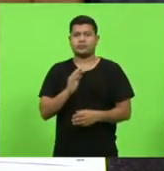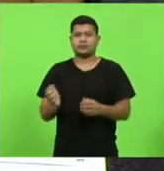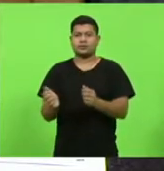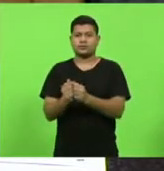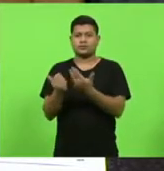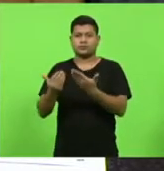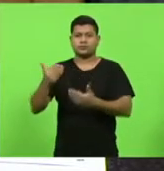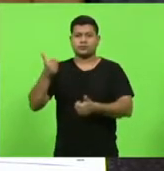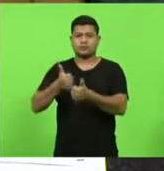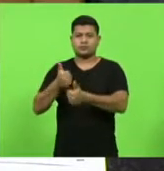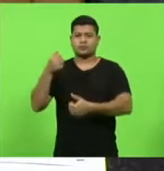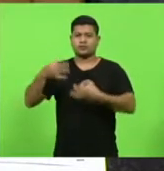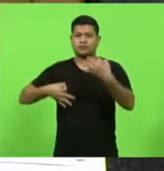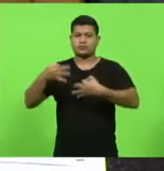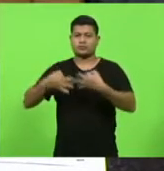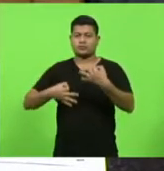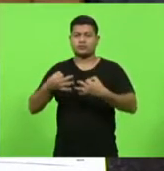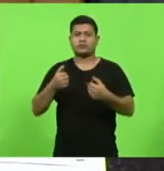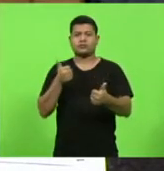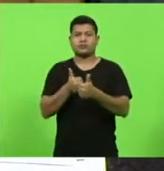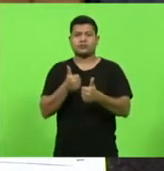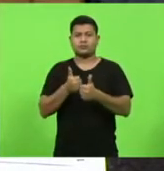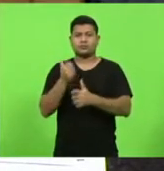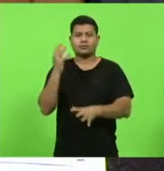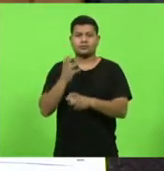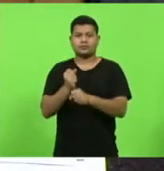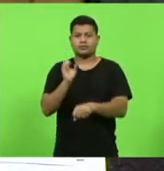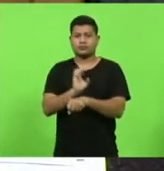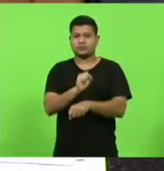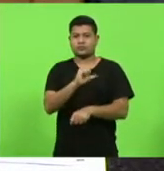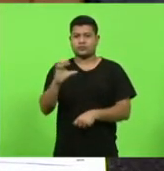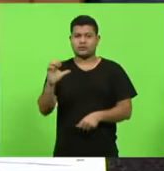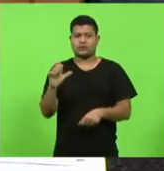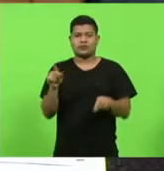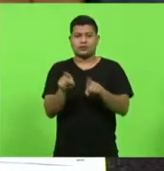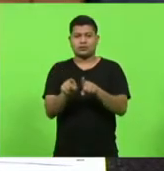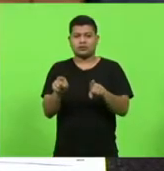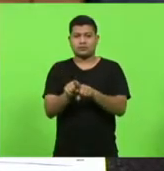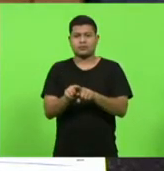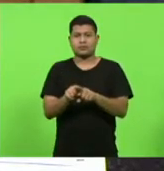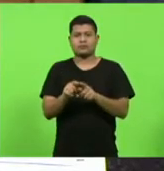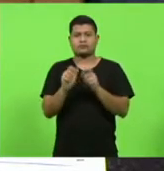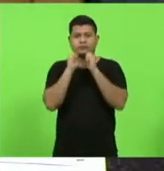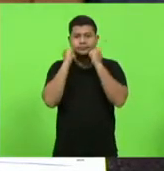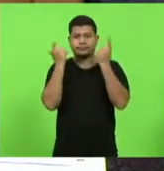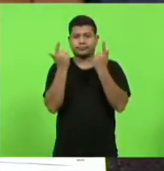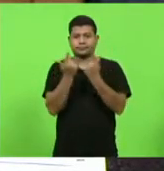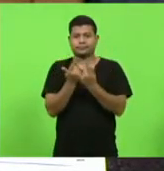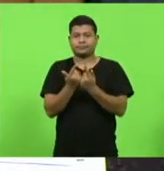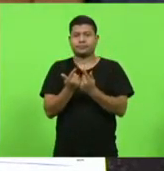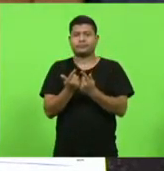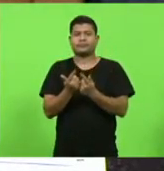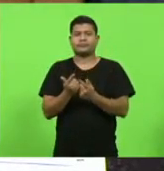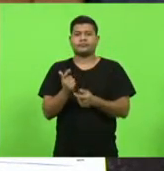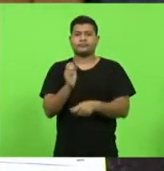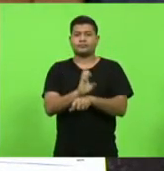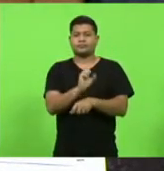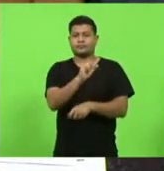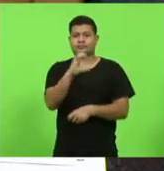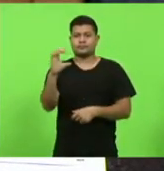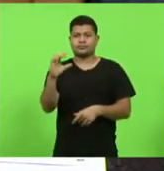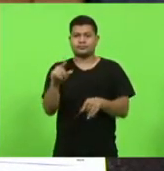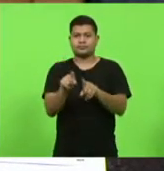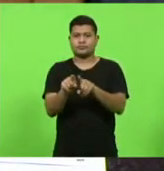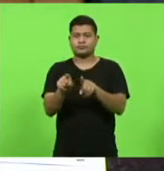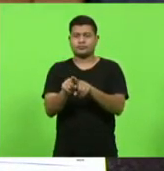do Estado de Santa Catarina, Tribunal de Contas do Estado de Santa Catarina, a Assembleia Legislativa do Estado de Santa Catarina e o